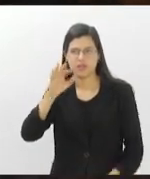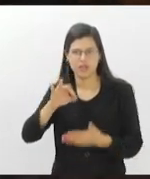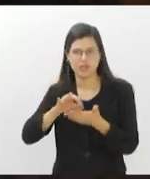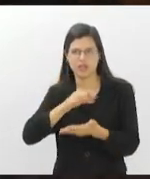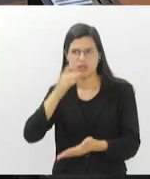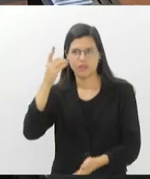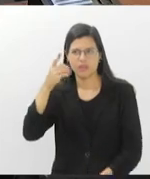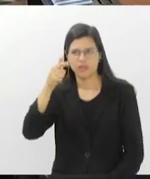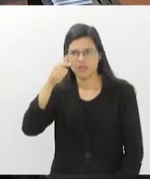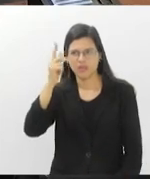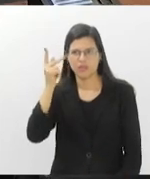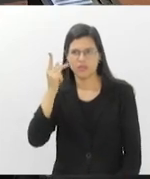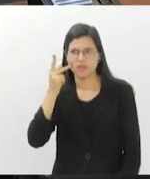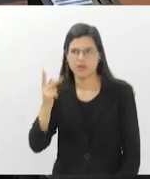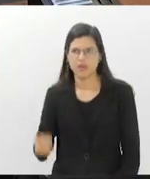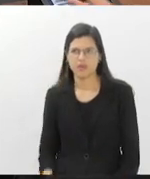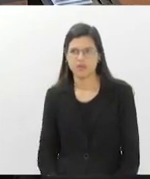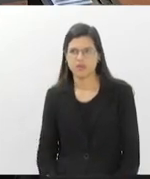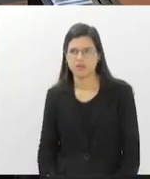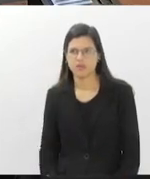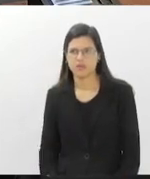Rocha.